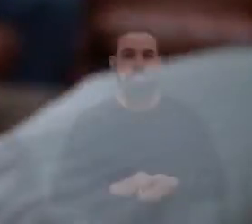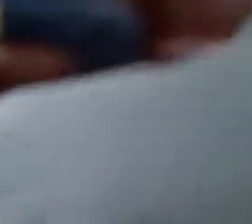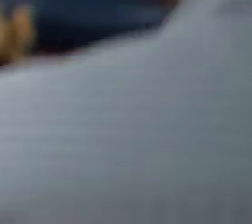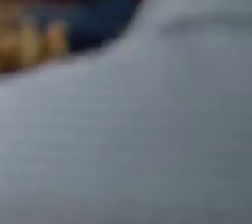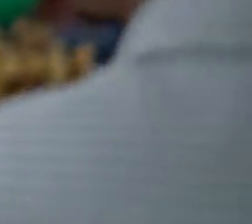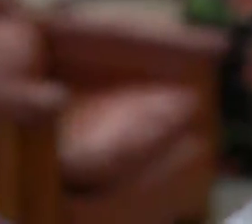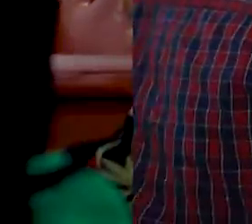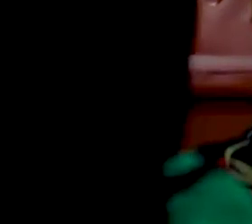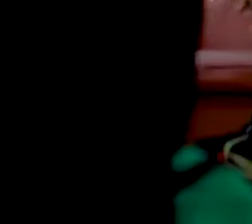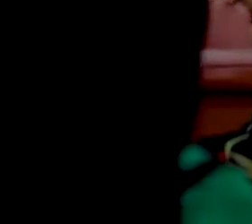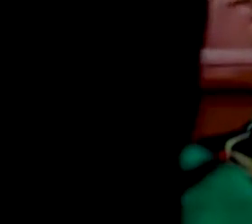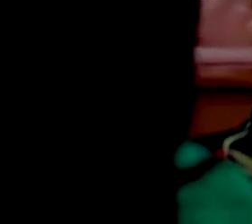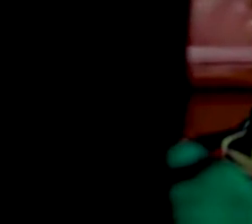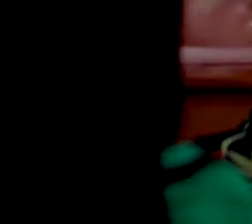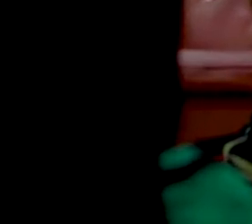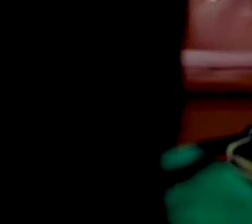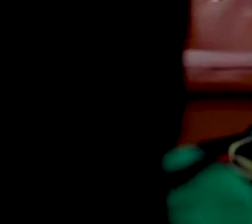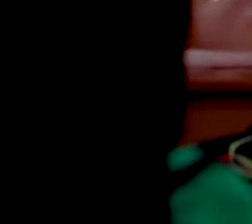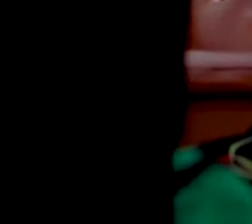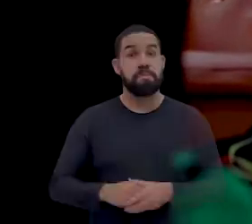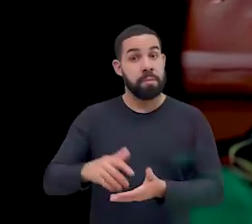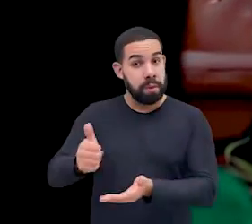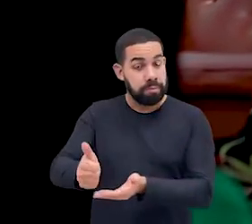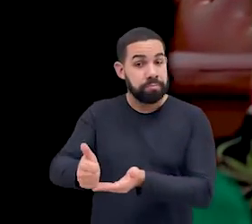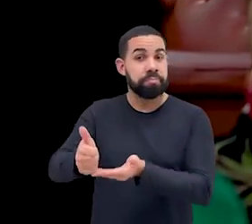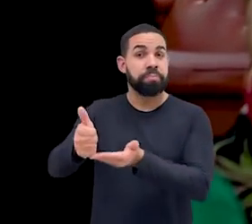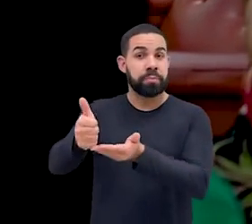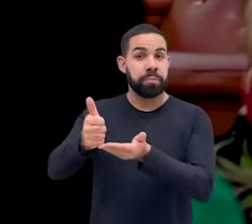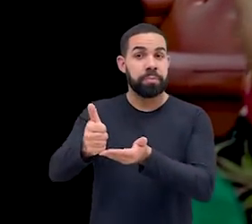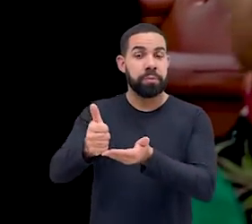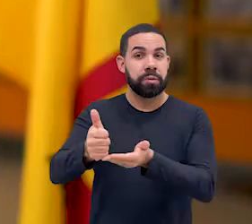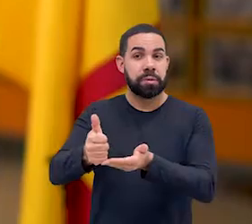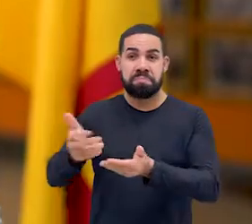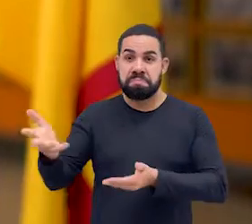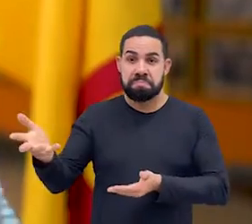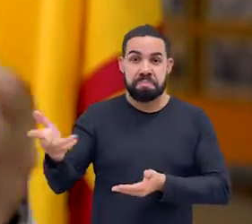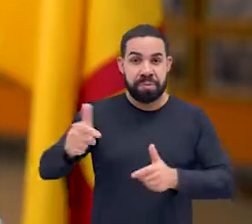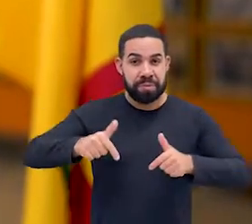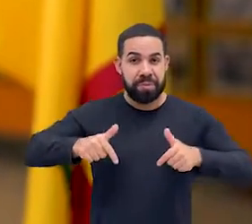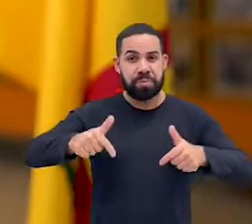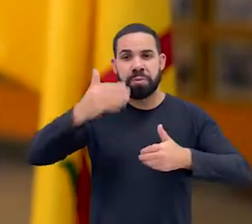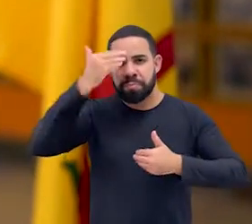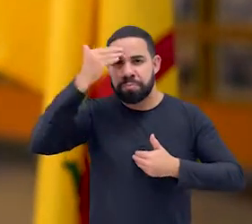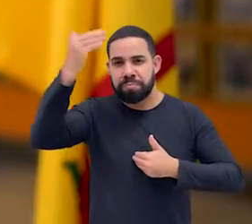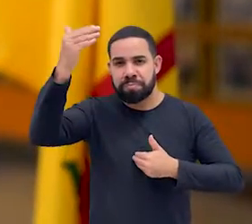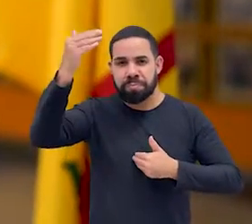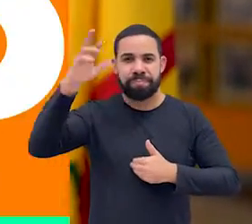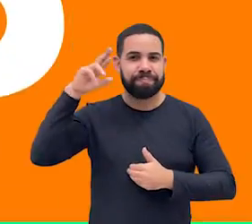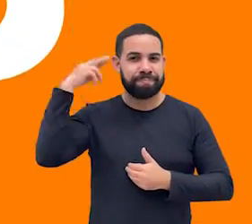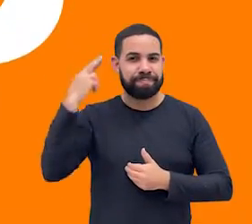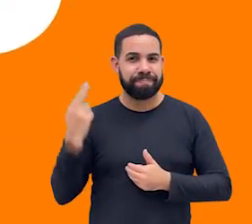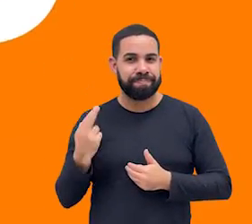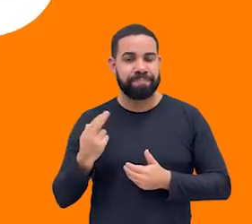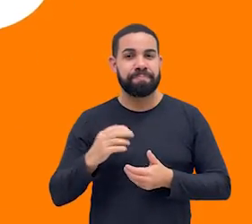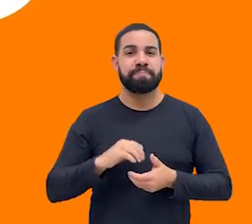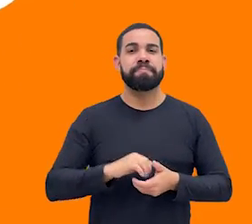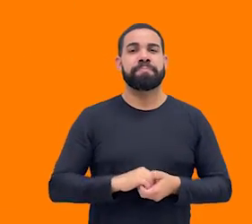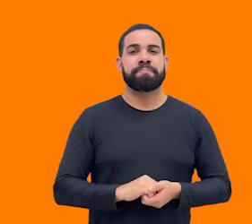Rodrigo Federal eu vou. São dessas parcerias que nascem um bom trabalho. Muito obrigado,